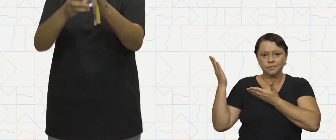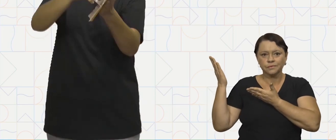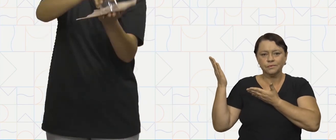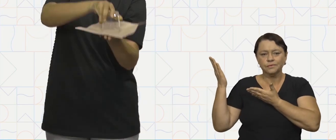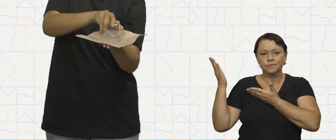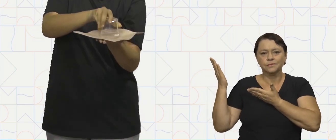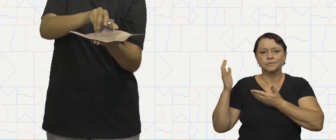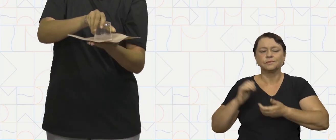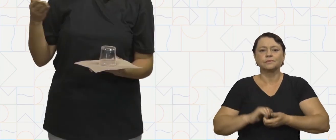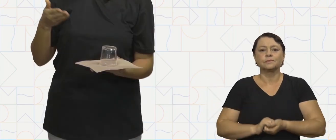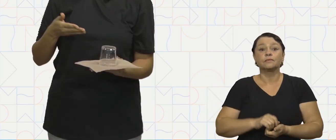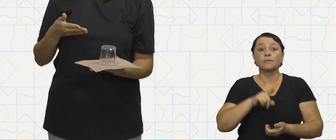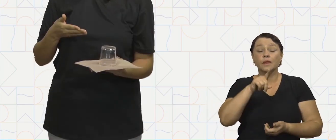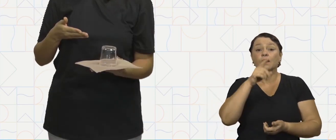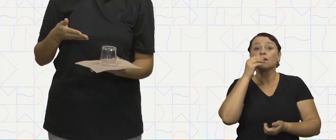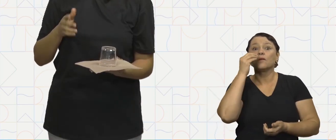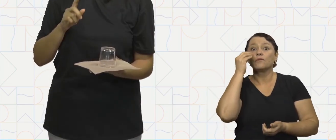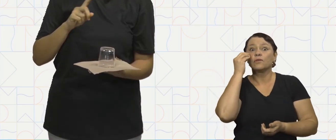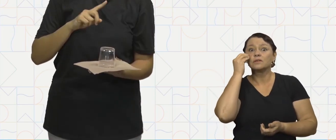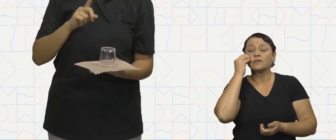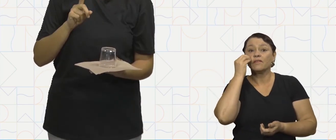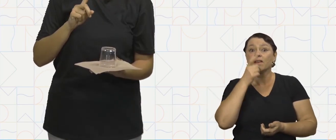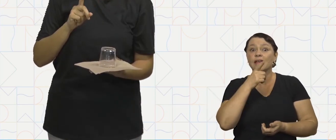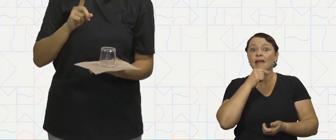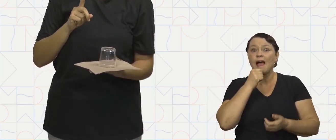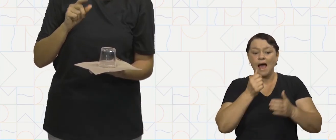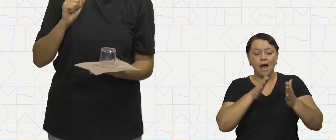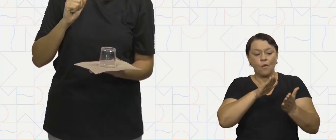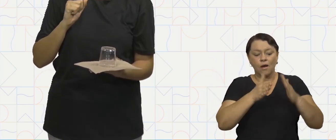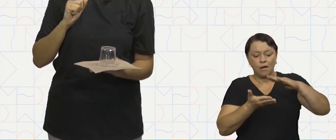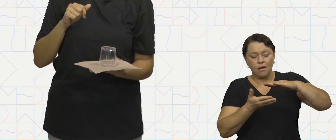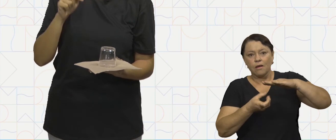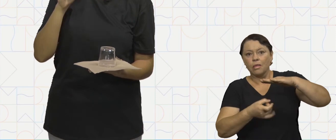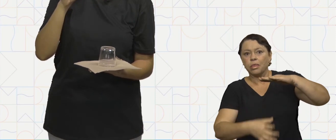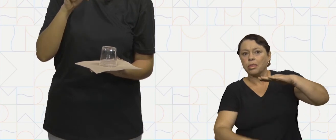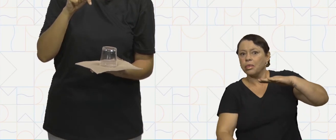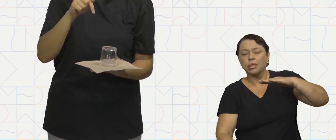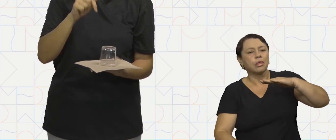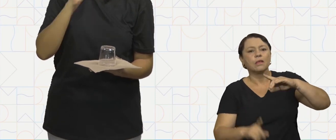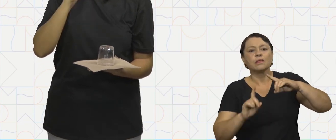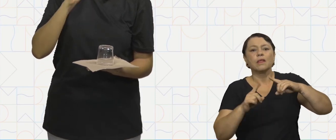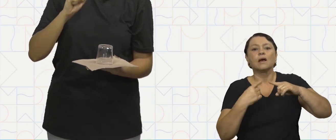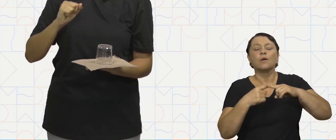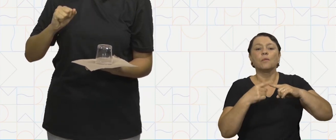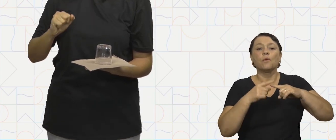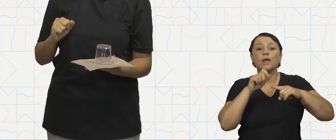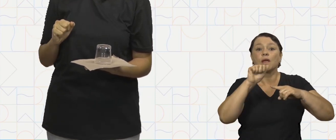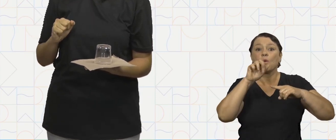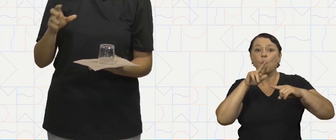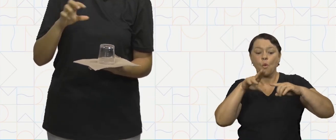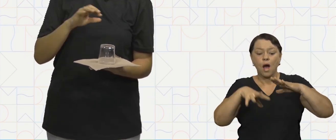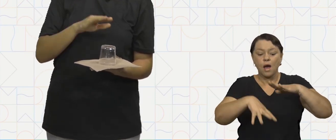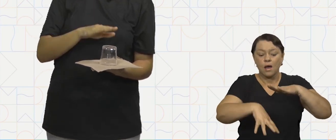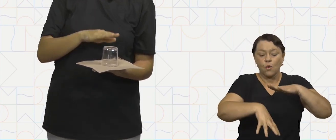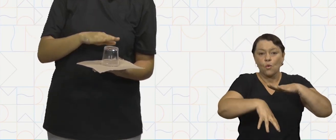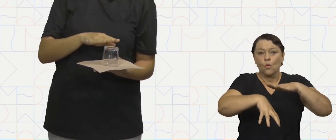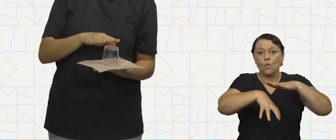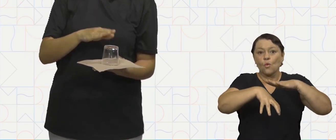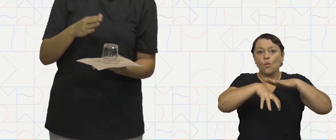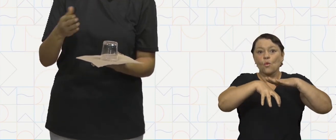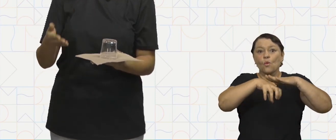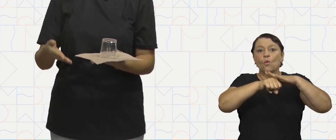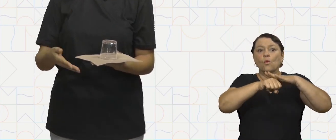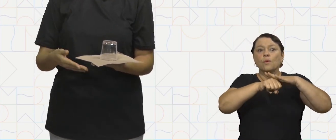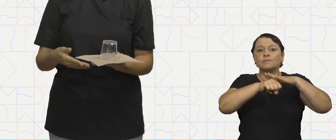dele. Você verá que a água não sairá. Por quê? Porque o ar está causando uma pressão entre a abertura